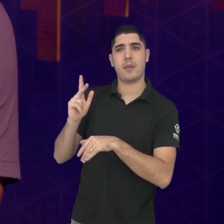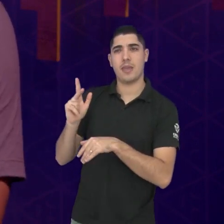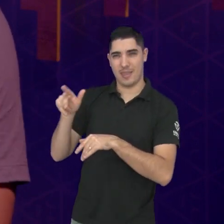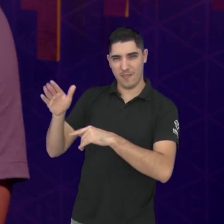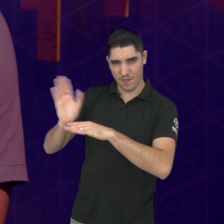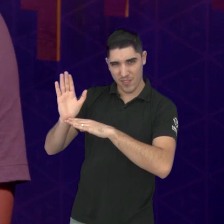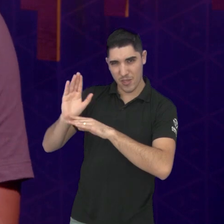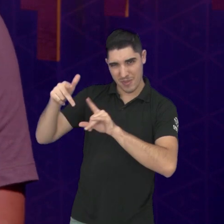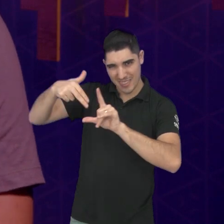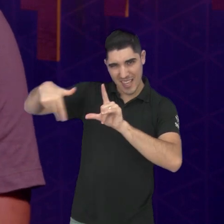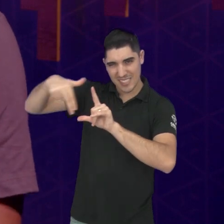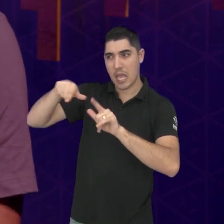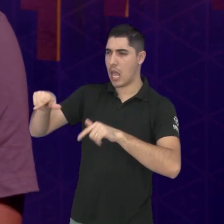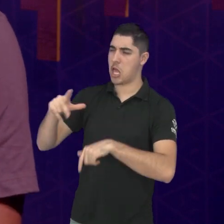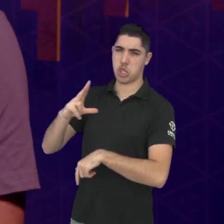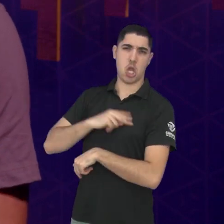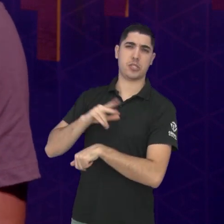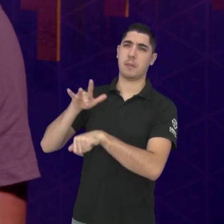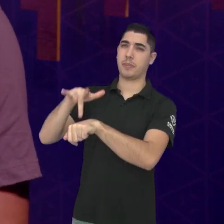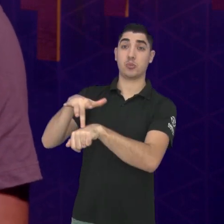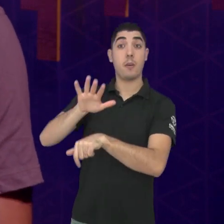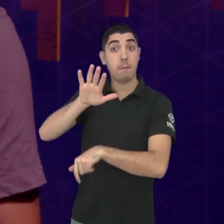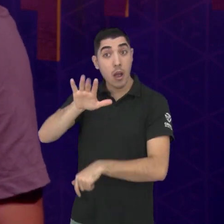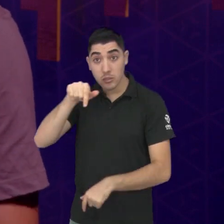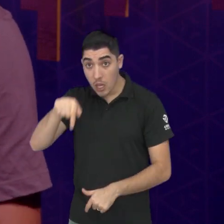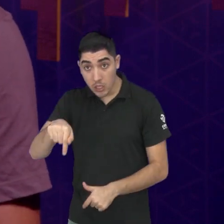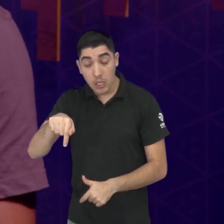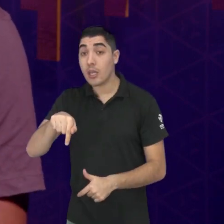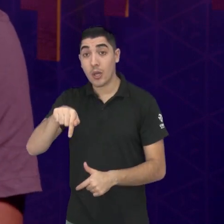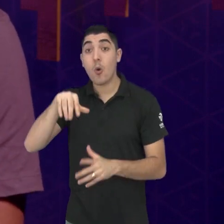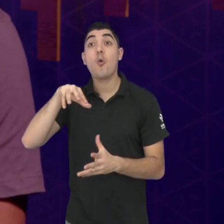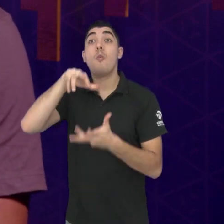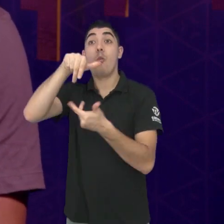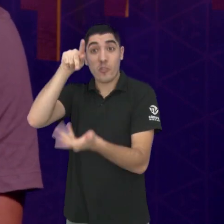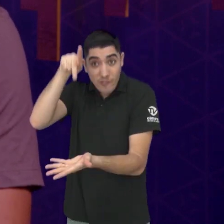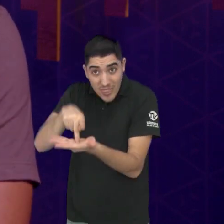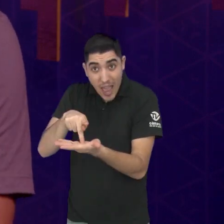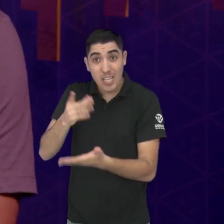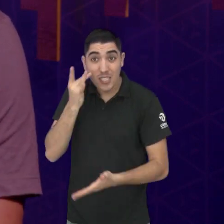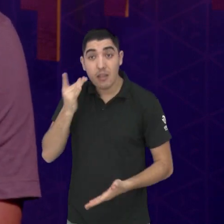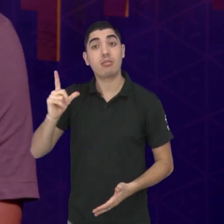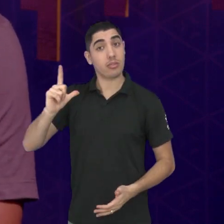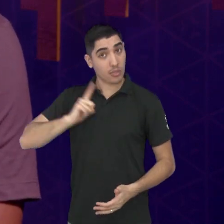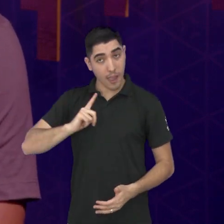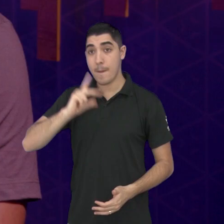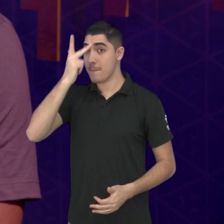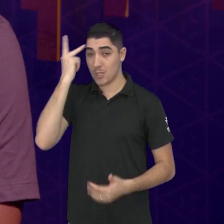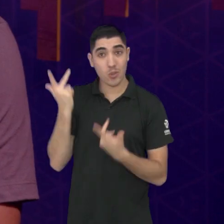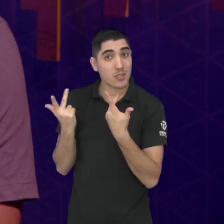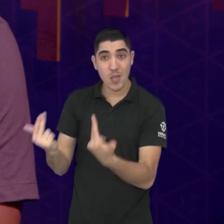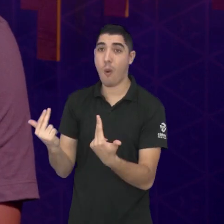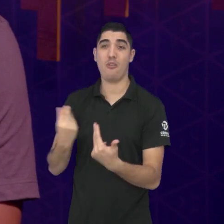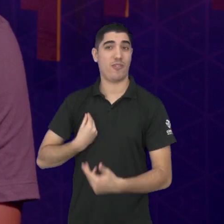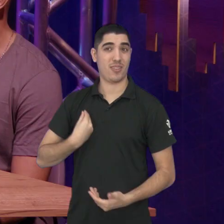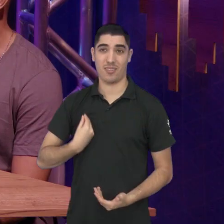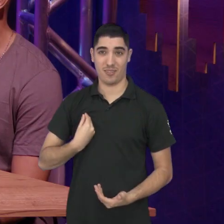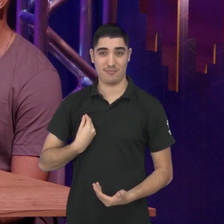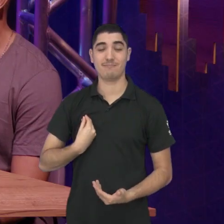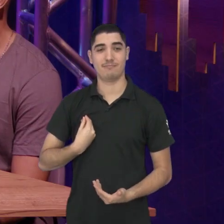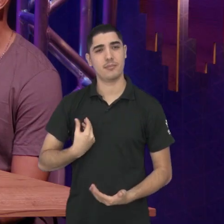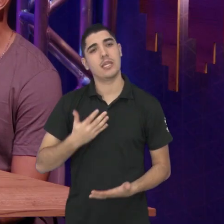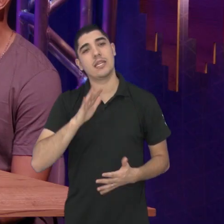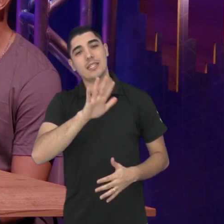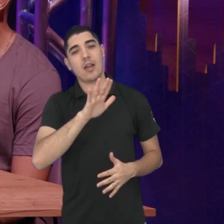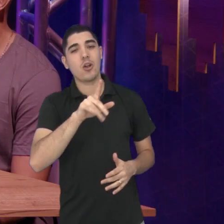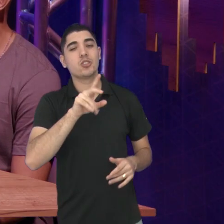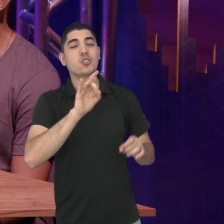um absurdo você ver essa realidade, mas aqui no nosso mundo real a gente tem pessoas vivendo dessa forma. Uhum.